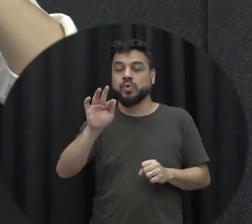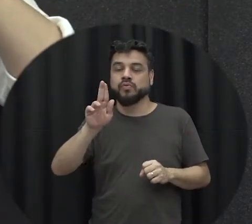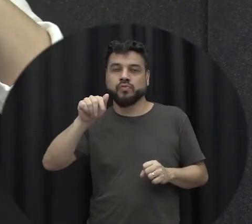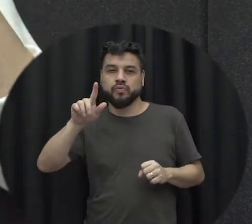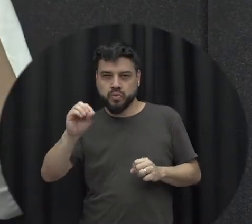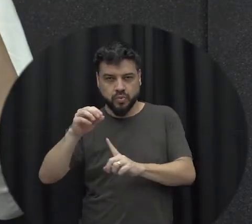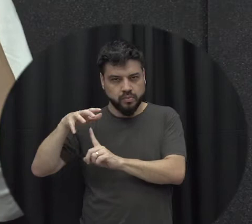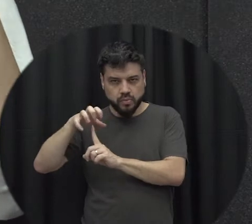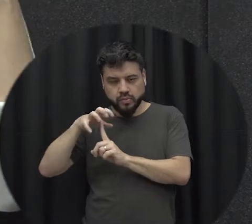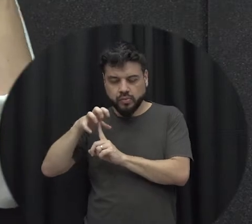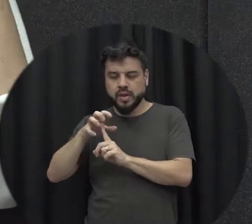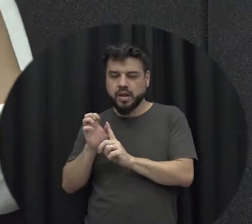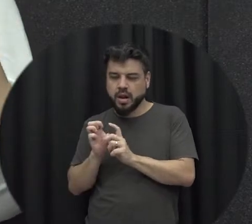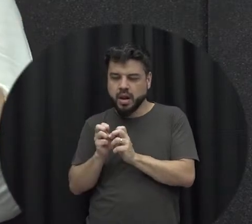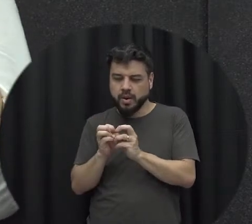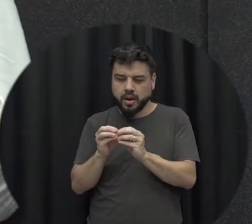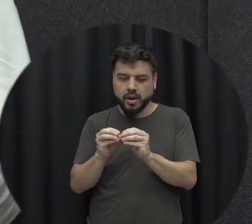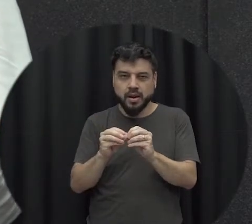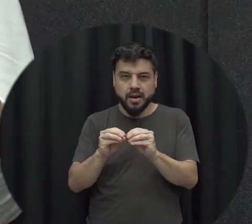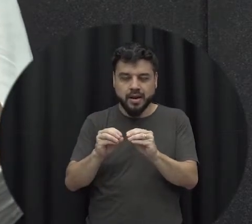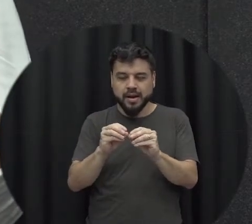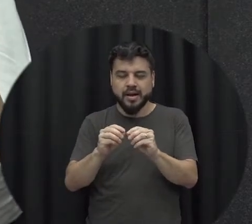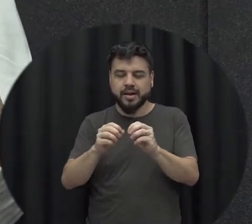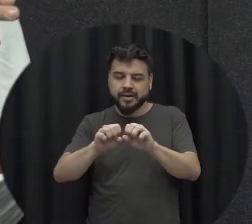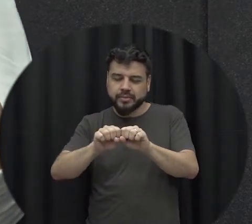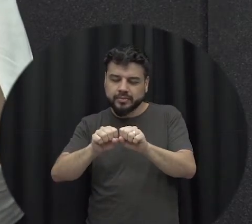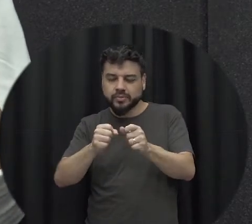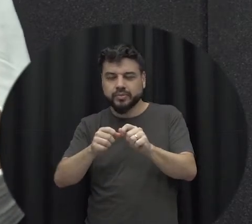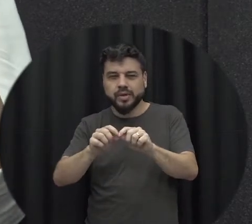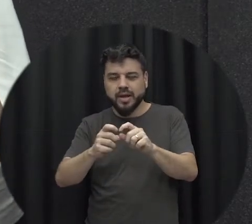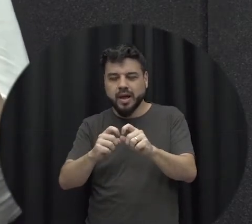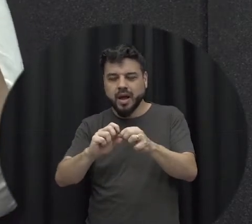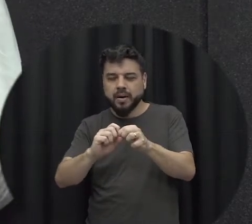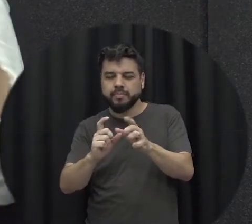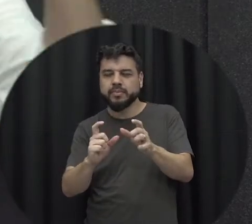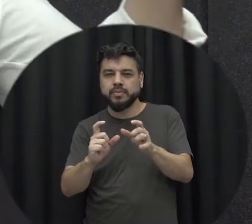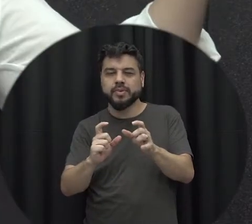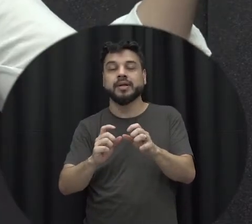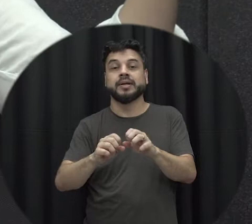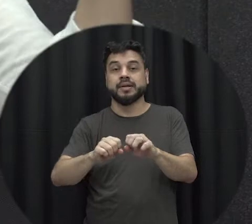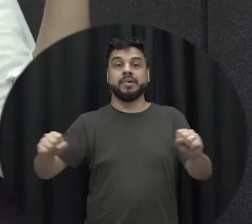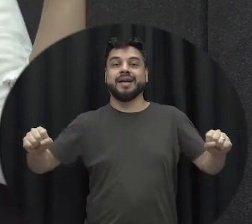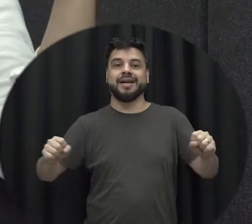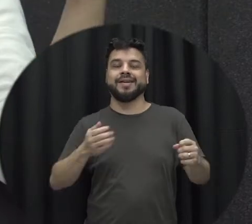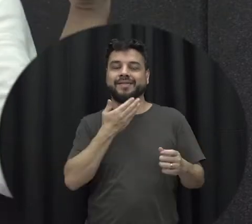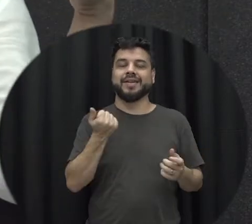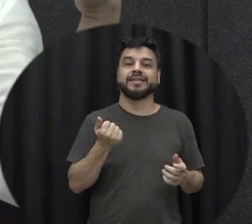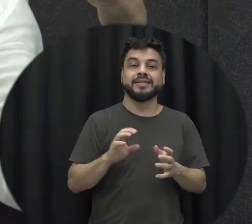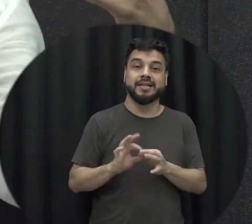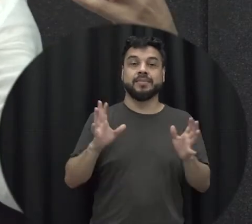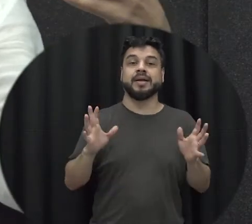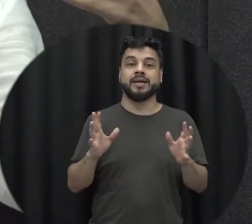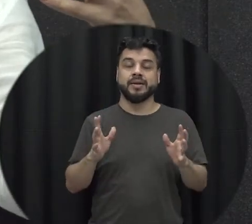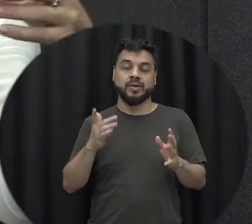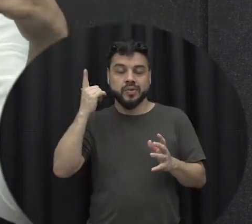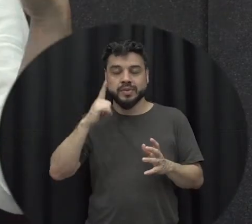que ficam para o meio externo, aquela enzima vai e quebra esses anéis. Então, o que era uma corrente, ele libera